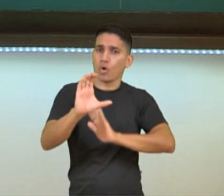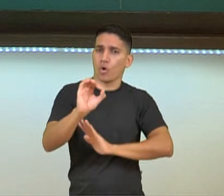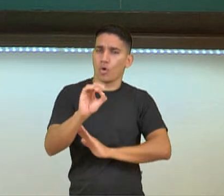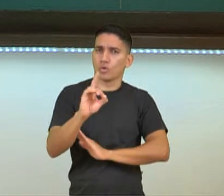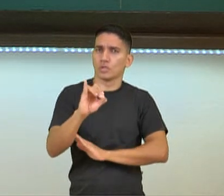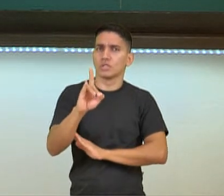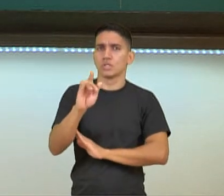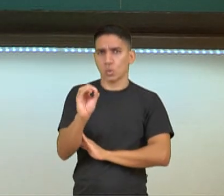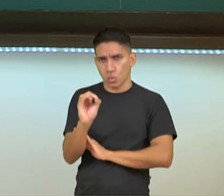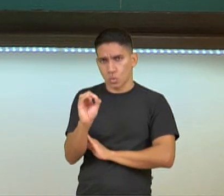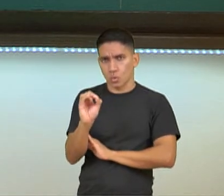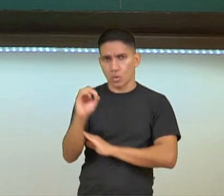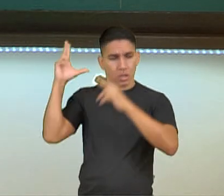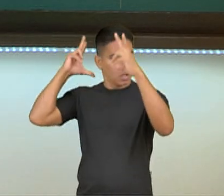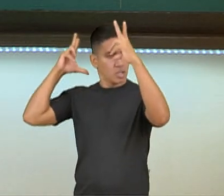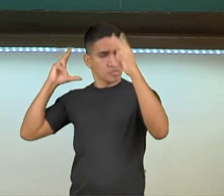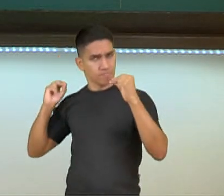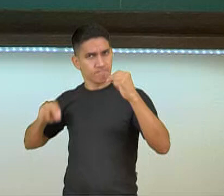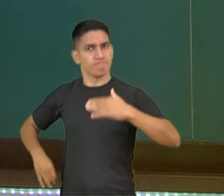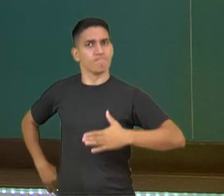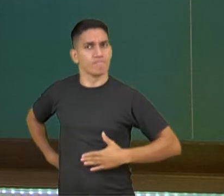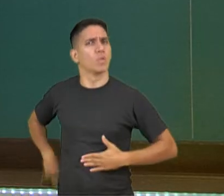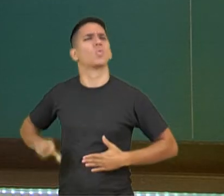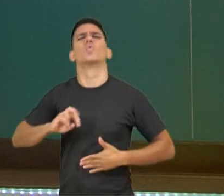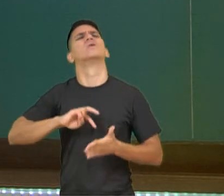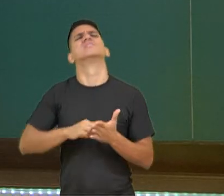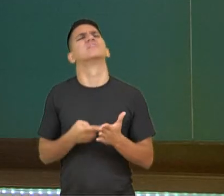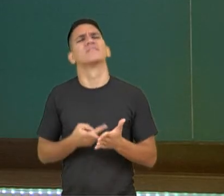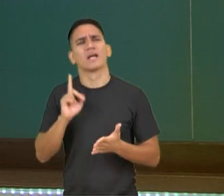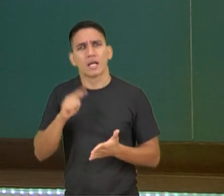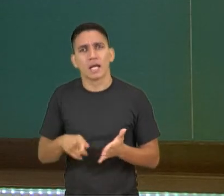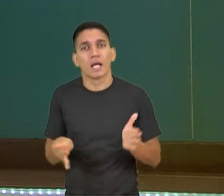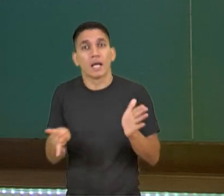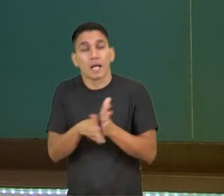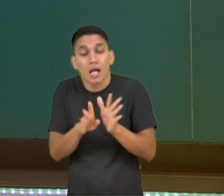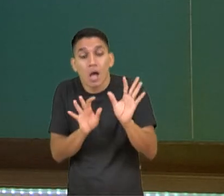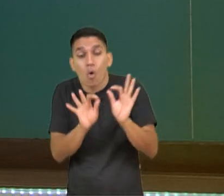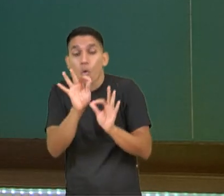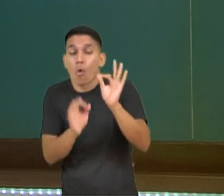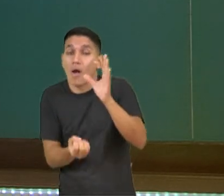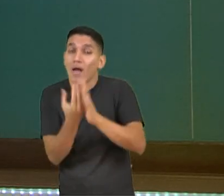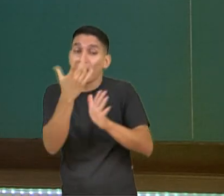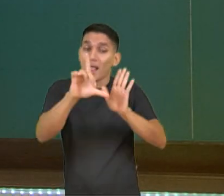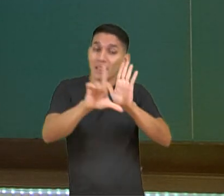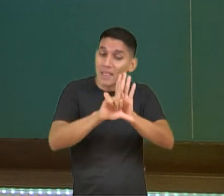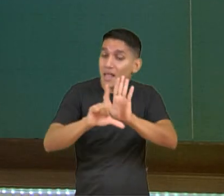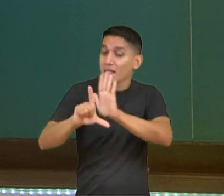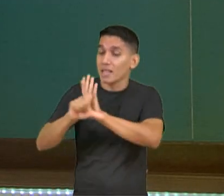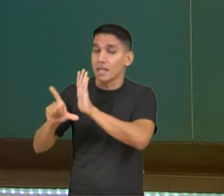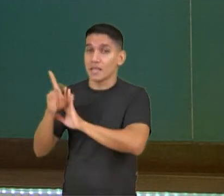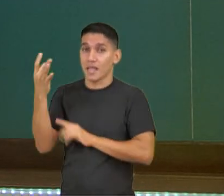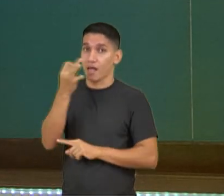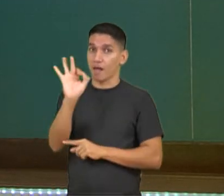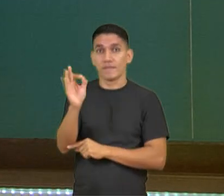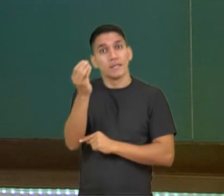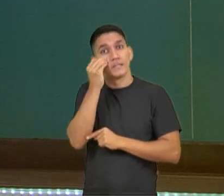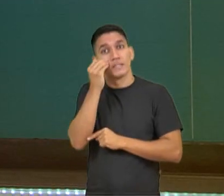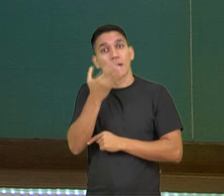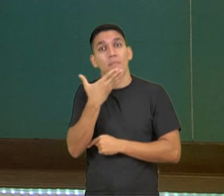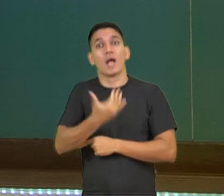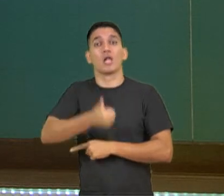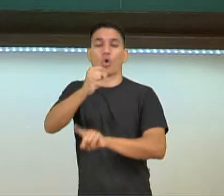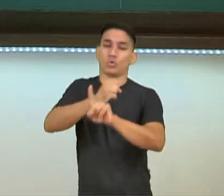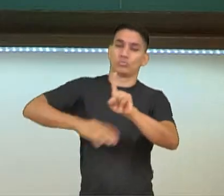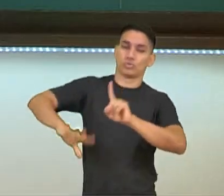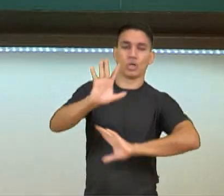o Código Napoleônico? Ele vai tentar organizar algumas leis dentro da França para organizar melhor a